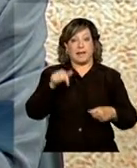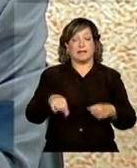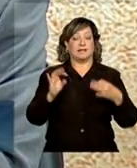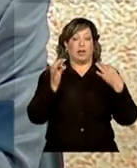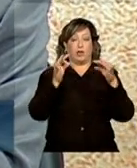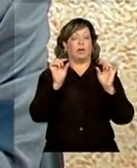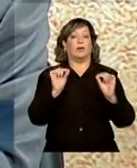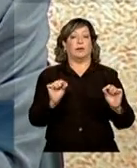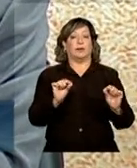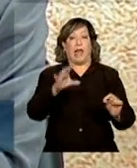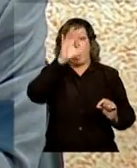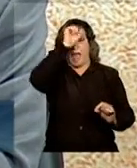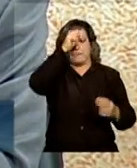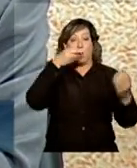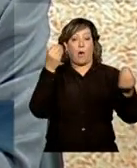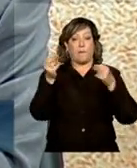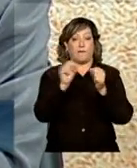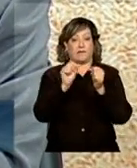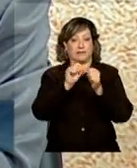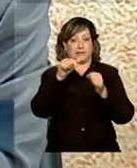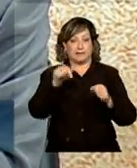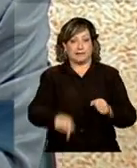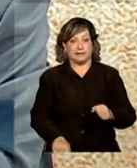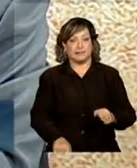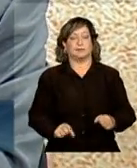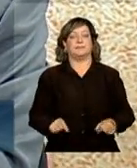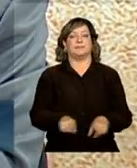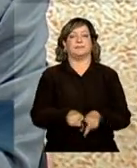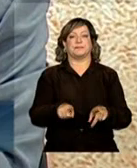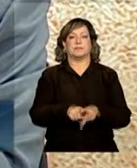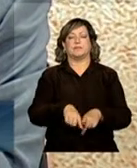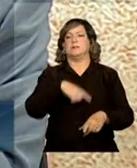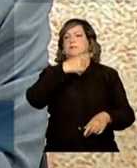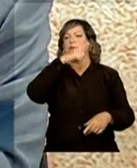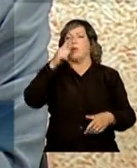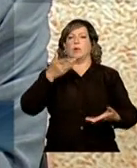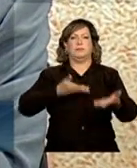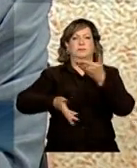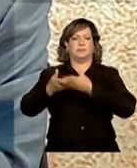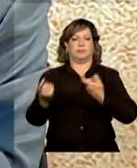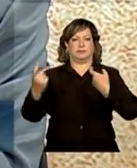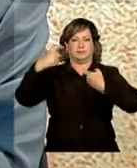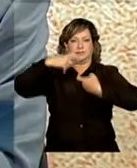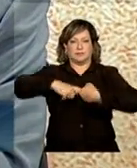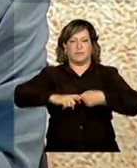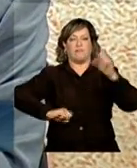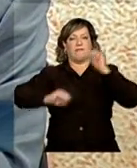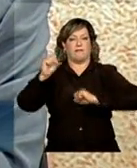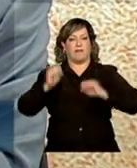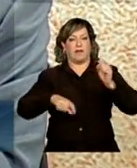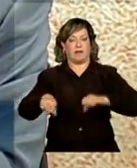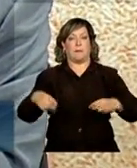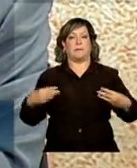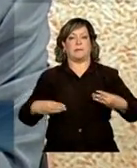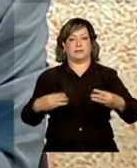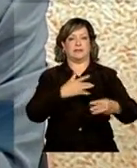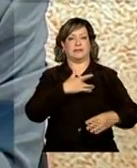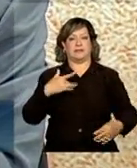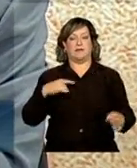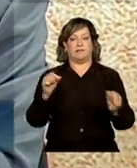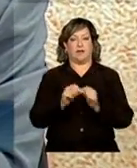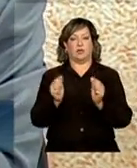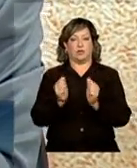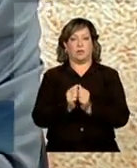Gadelha com essa transferência e outras transferências outras parcerias de aumento produtivo que o ministério da saúde firmou com o